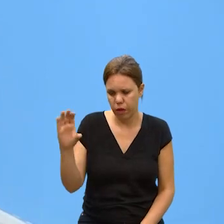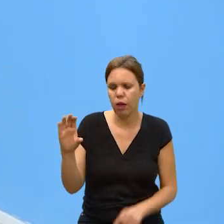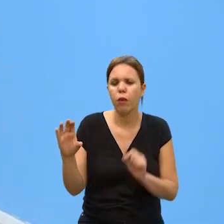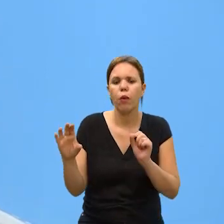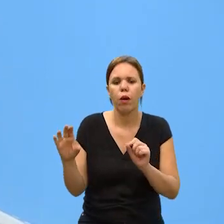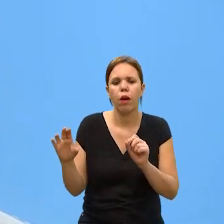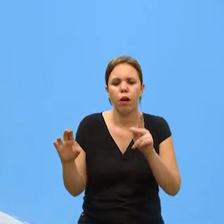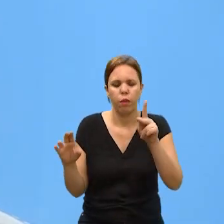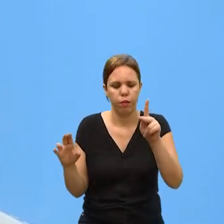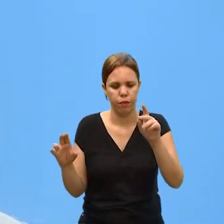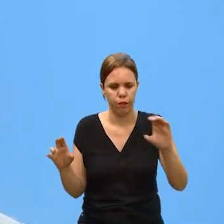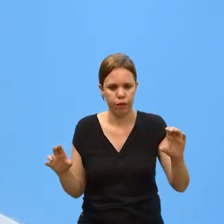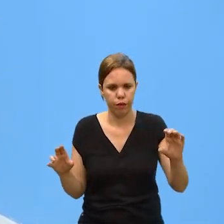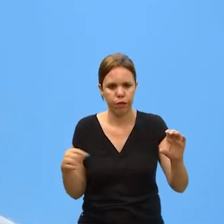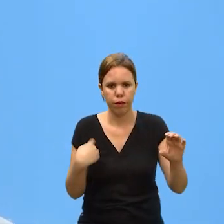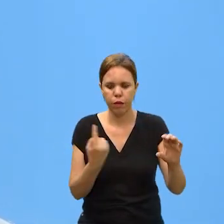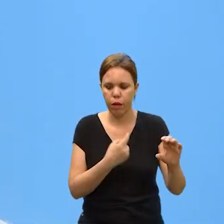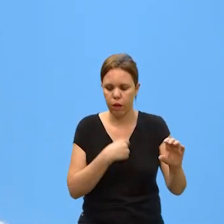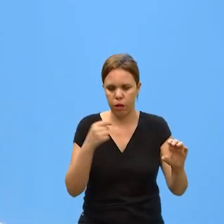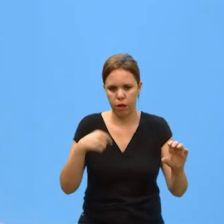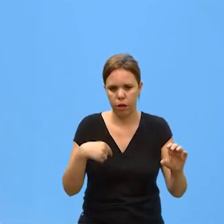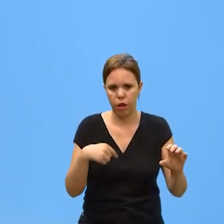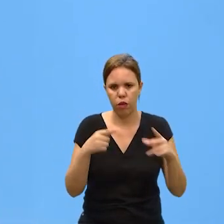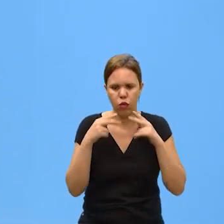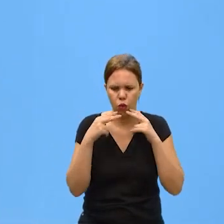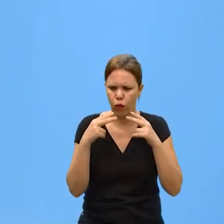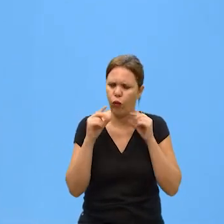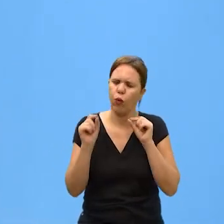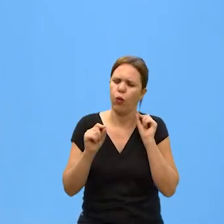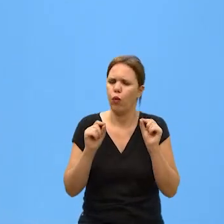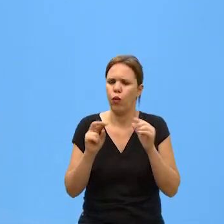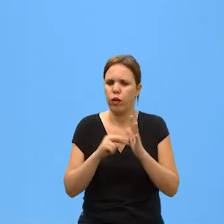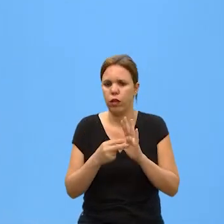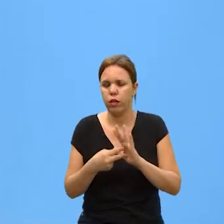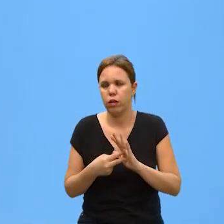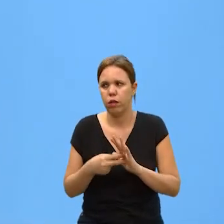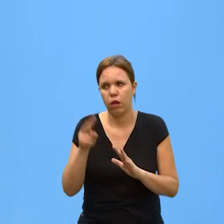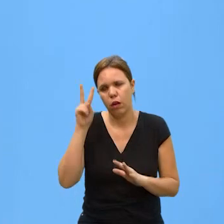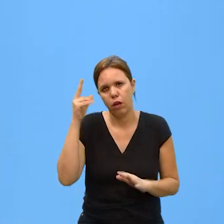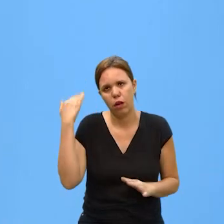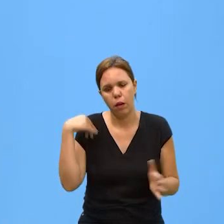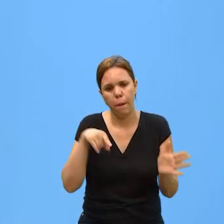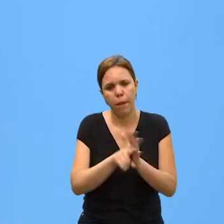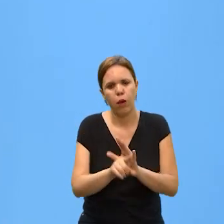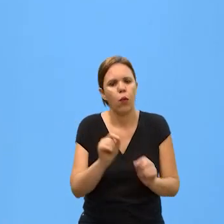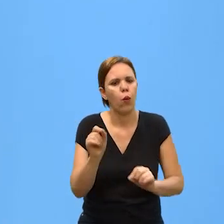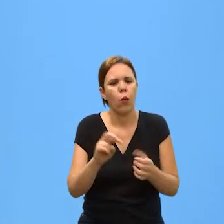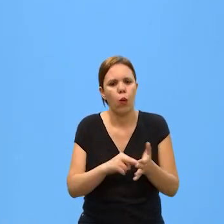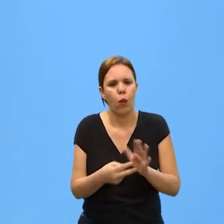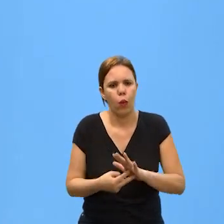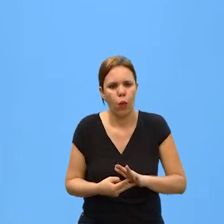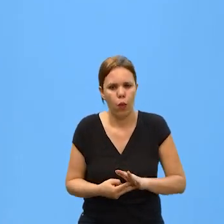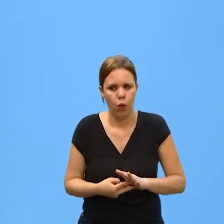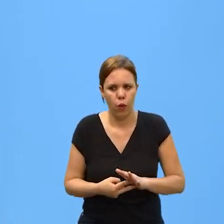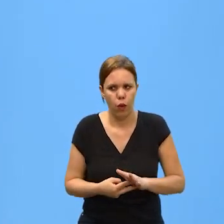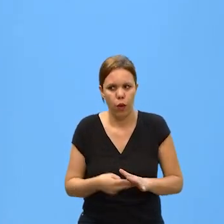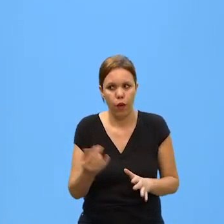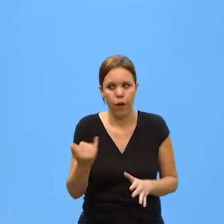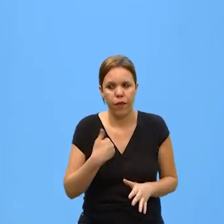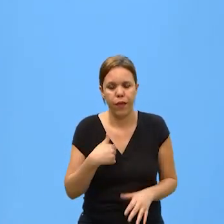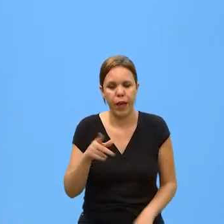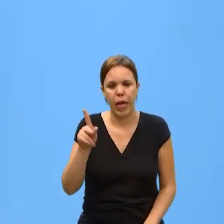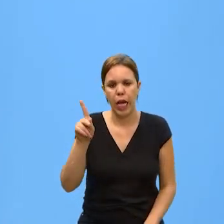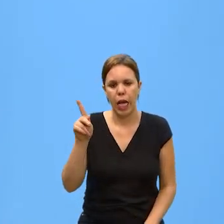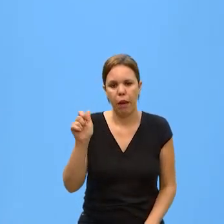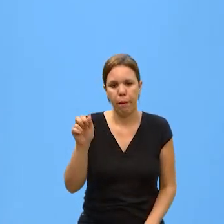PC. PC, para nós, novidade, PC, o que é isso? Eu me lembro que eu perguntei isso, o que é isso? Ele